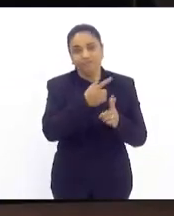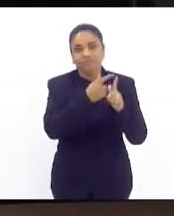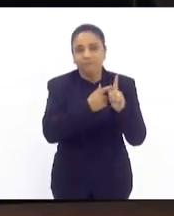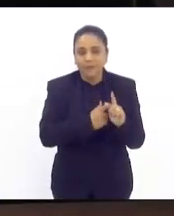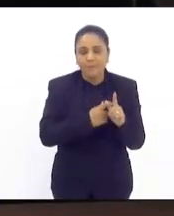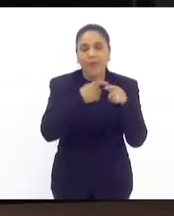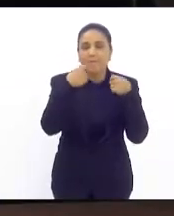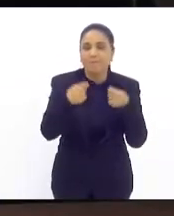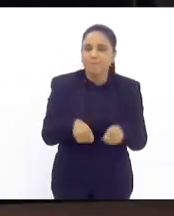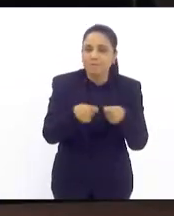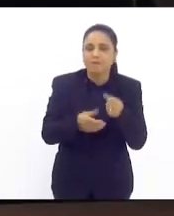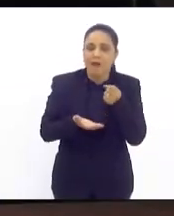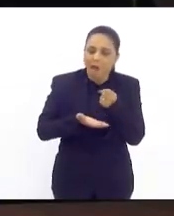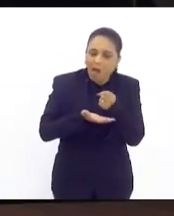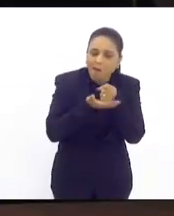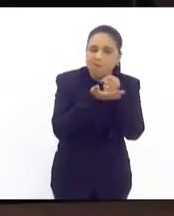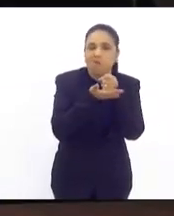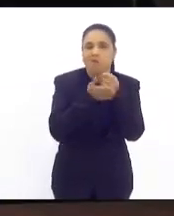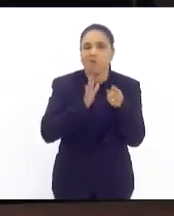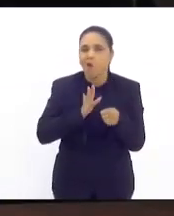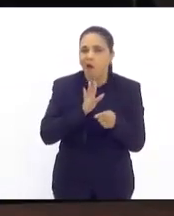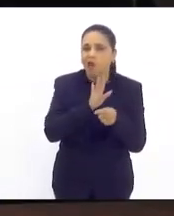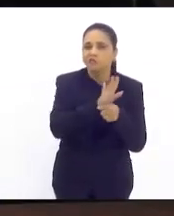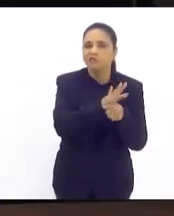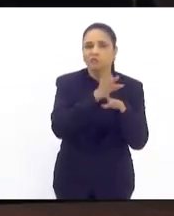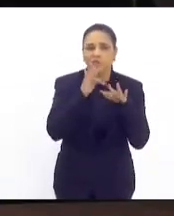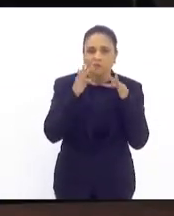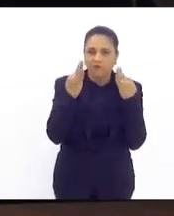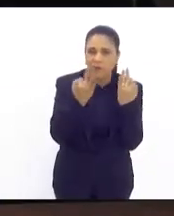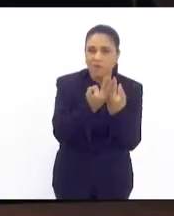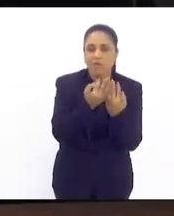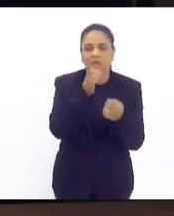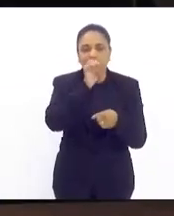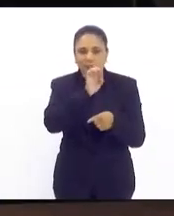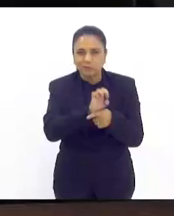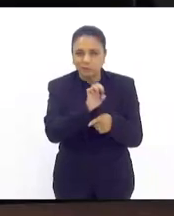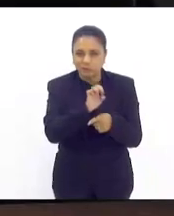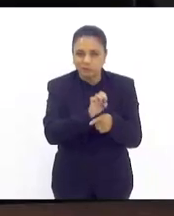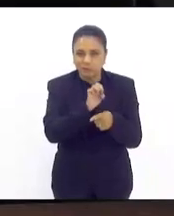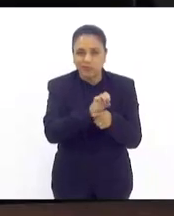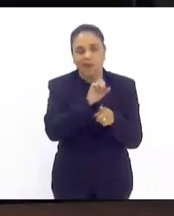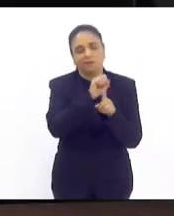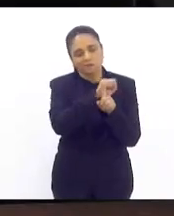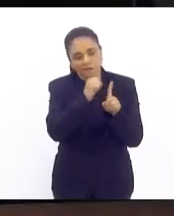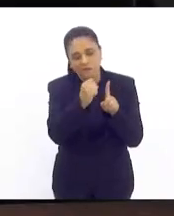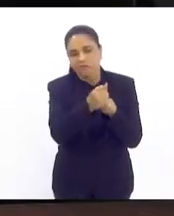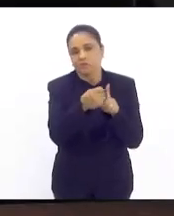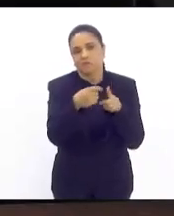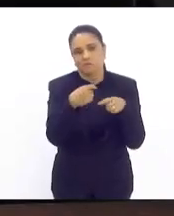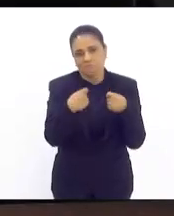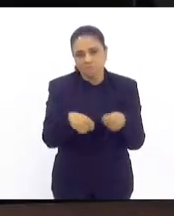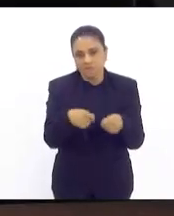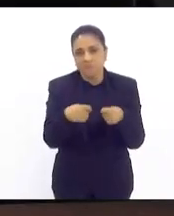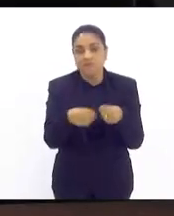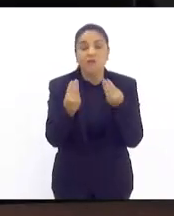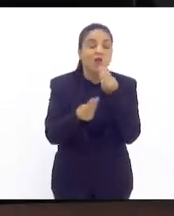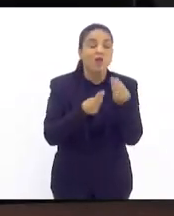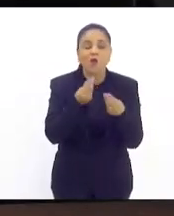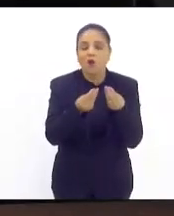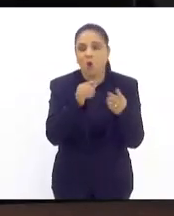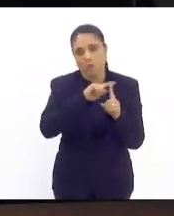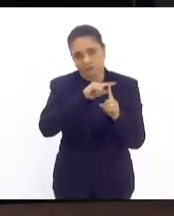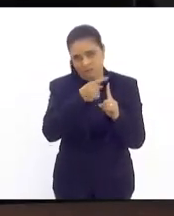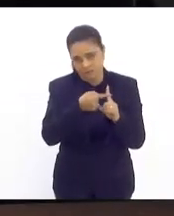precisa do apoio do Amparo da família do estado e de toda a sociedade se encontrar numa situação dessa